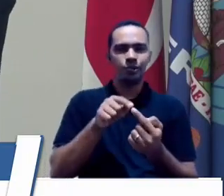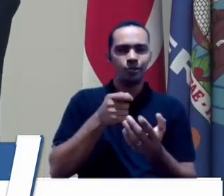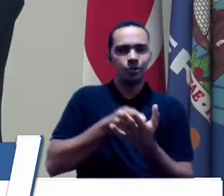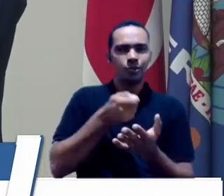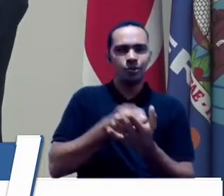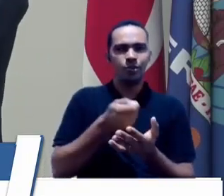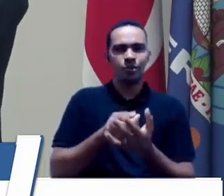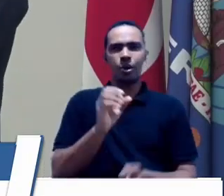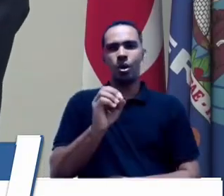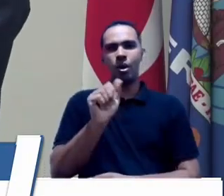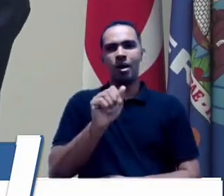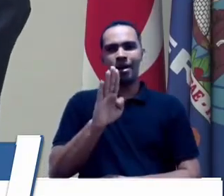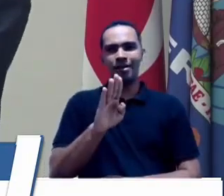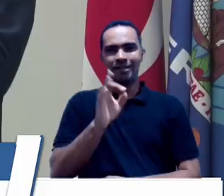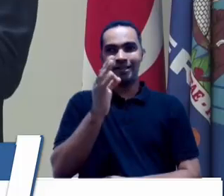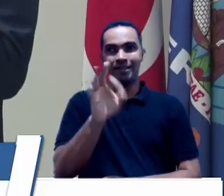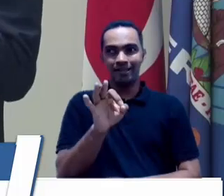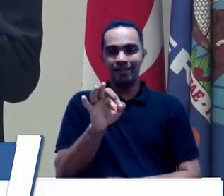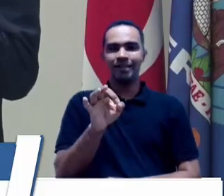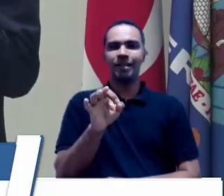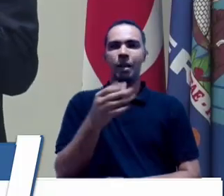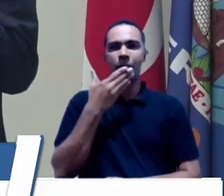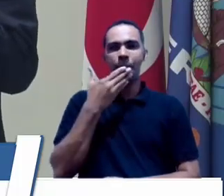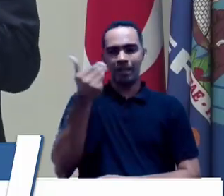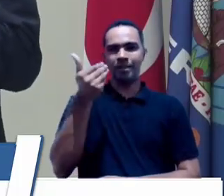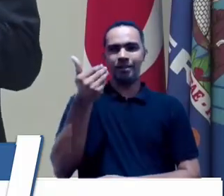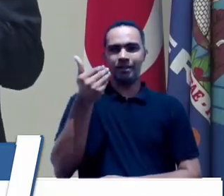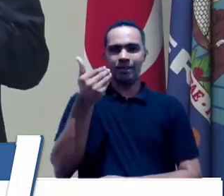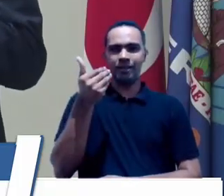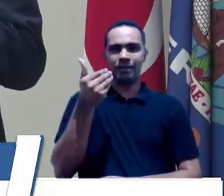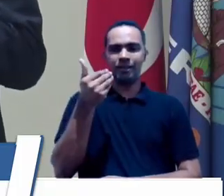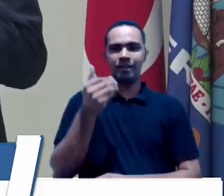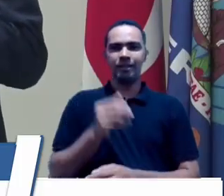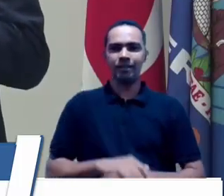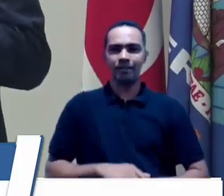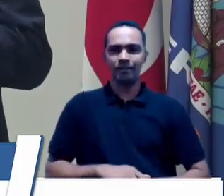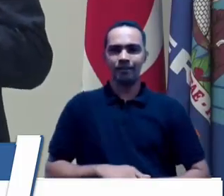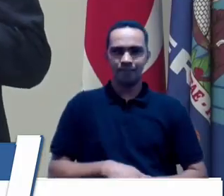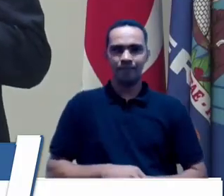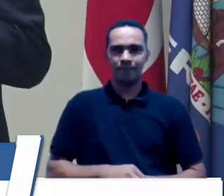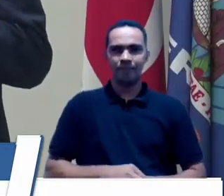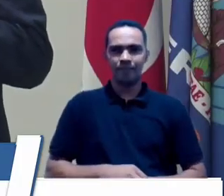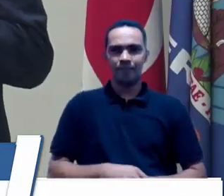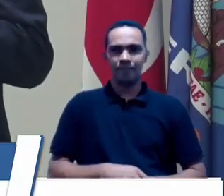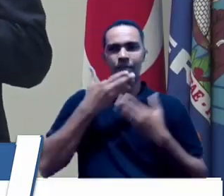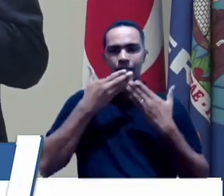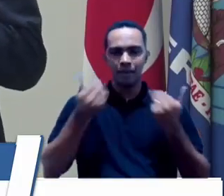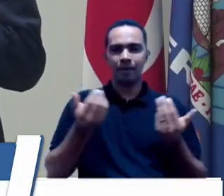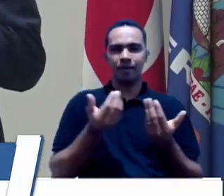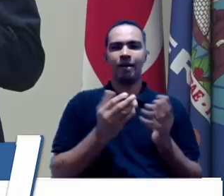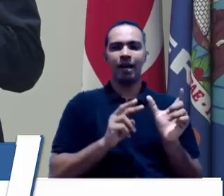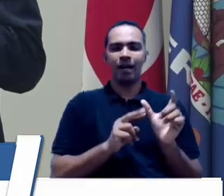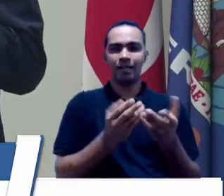viu, vice-presidente, melhor do que ela está. Melhor. A casa é sua, Della Motta. Se